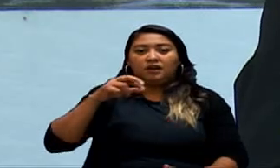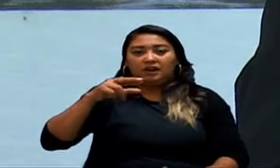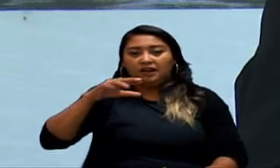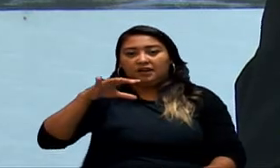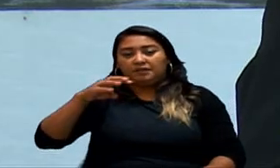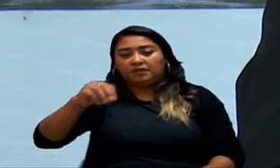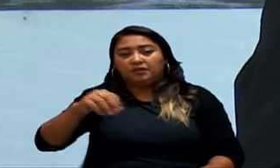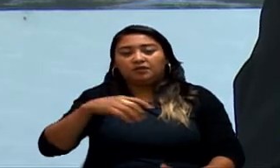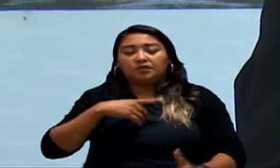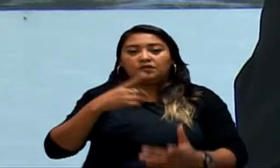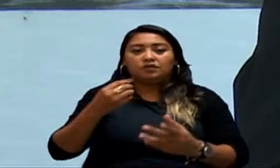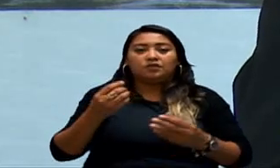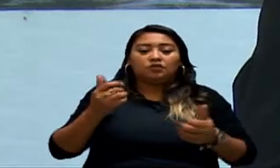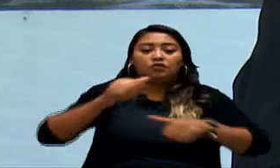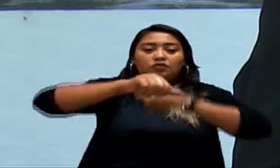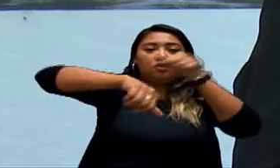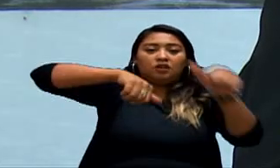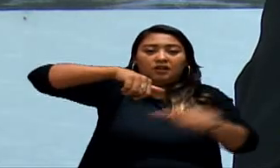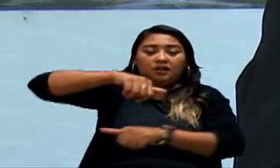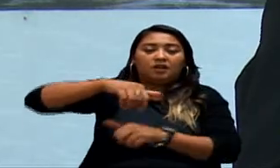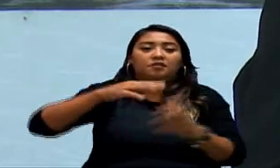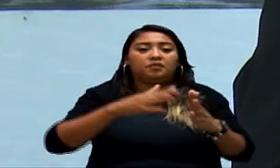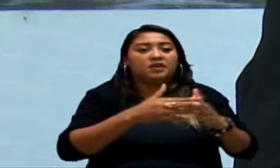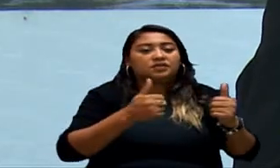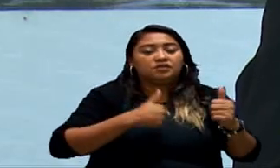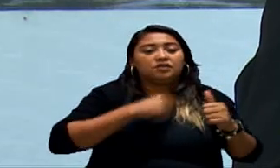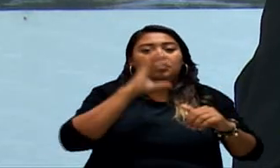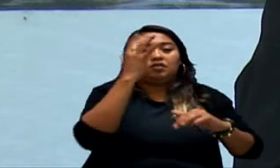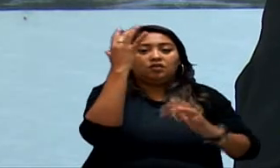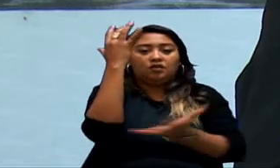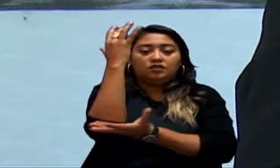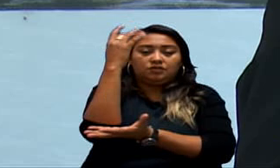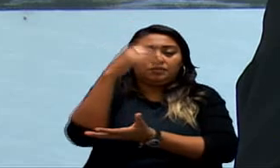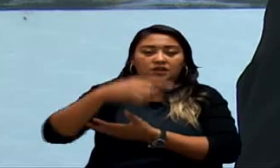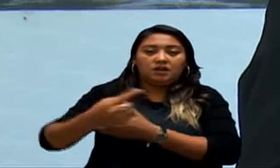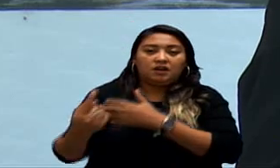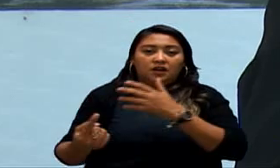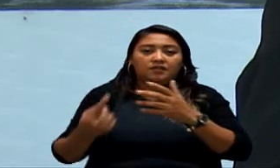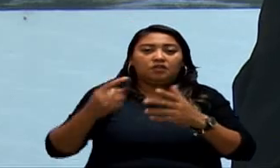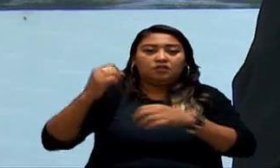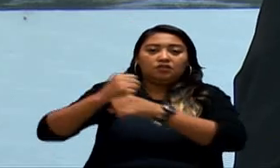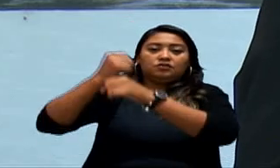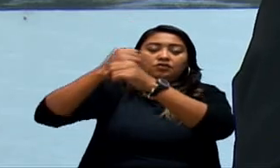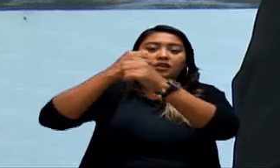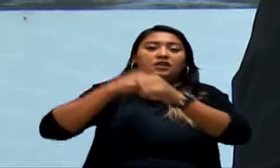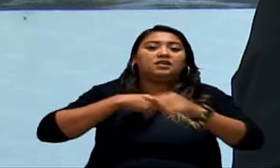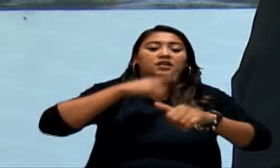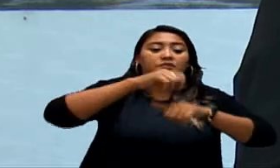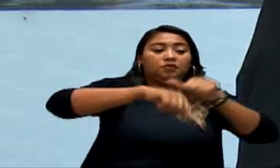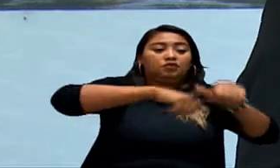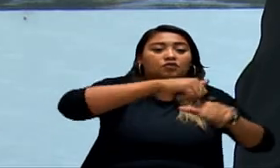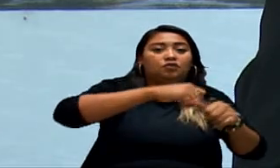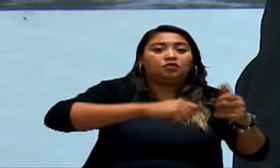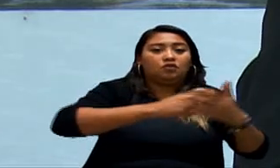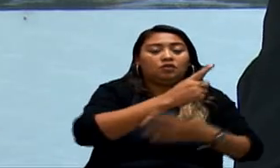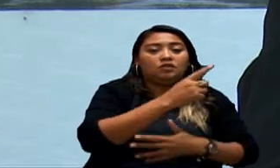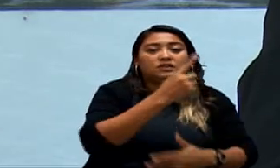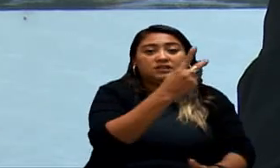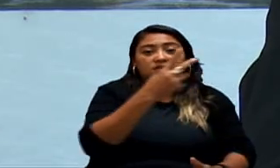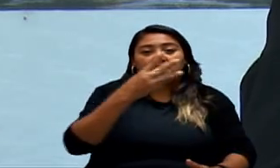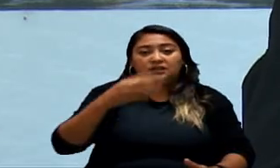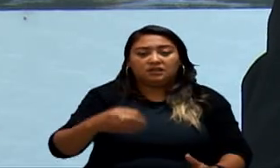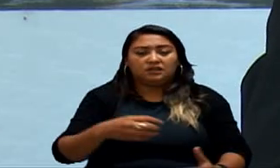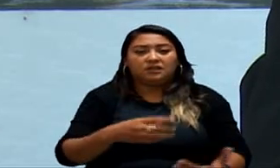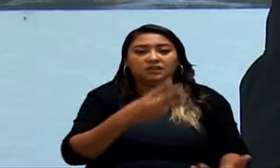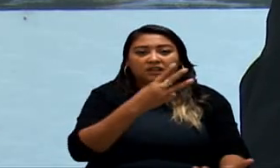compensação aqui com eucalipto. Eu pedi o corte de uma árvore, estou precisando de uma árvore para construir num determinado lugar. 100 e poucas árvores ele estava pagando. 300 mudas